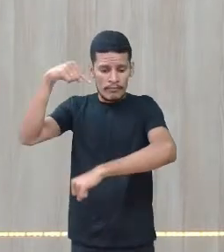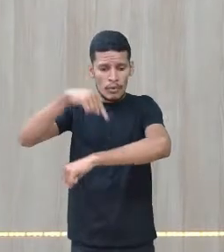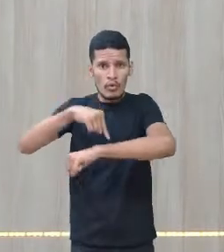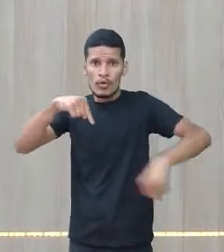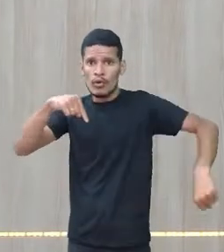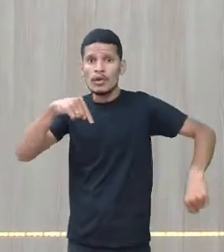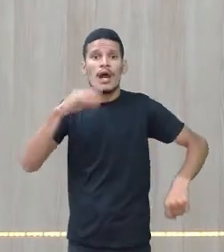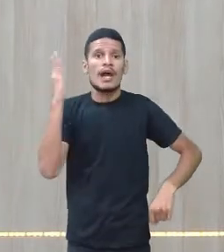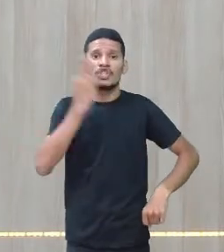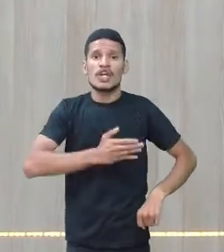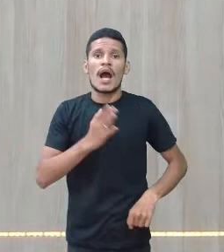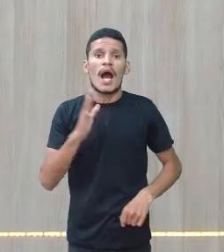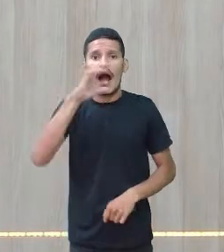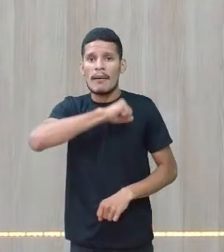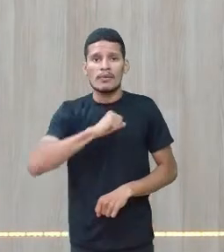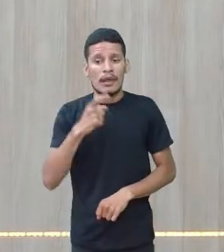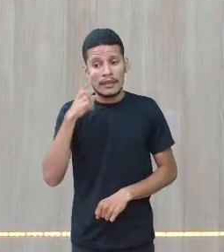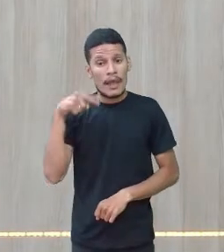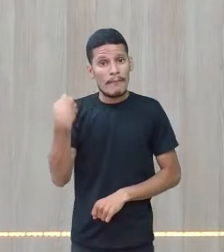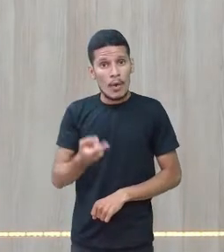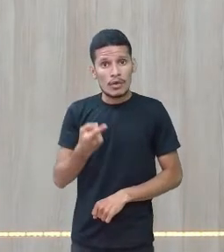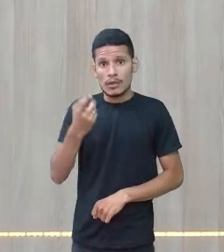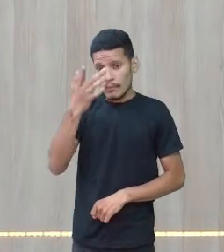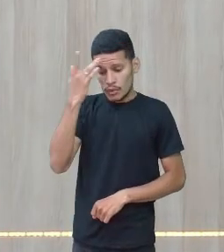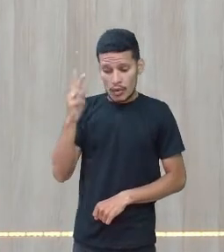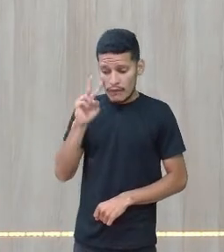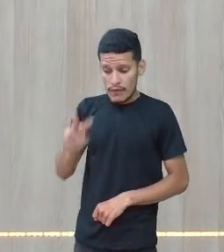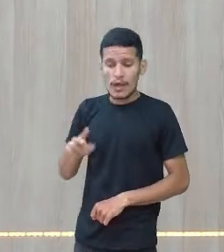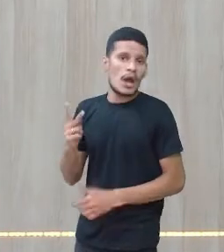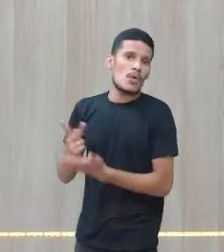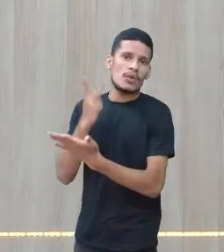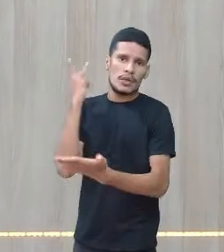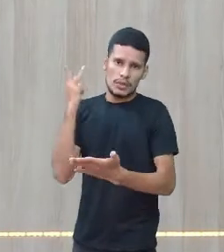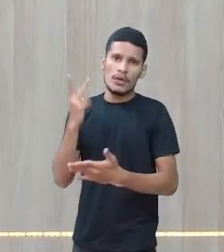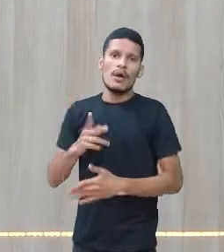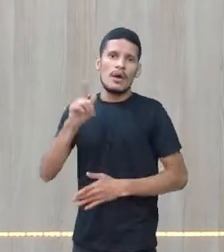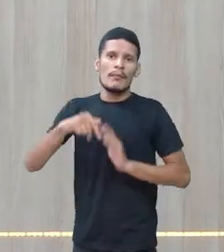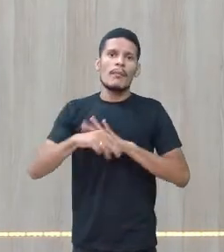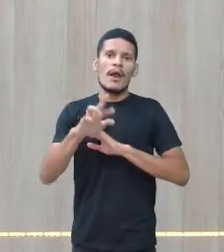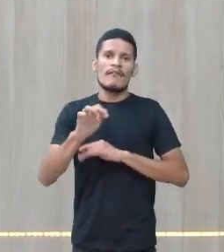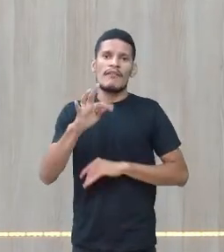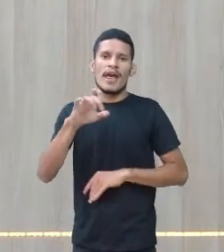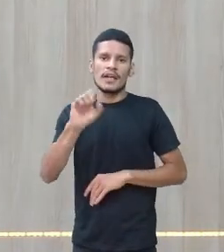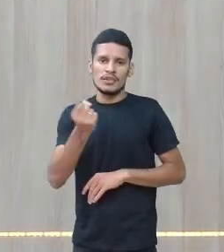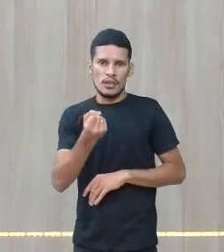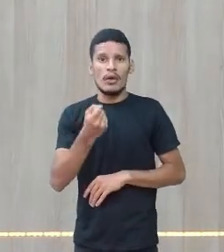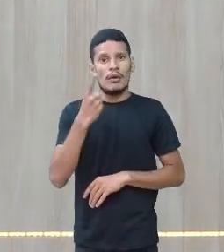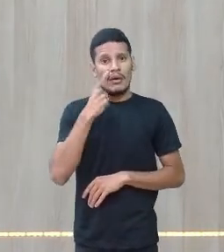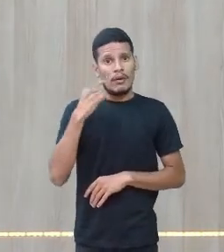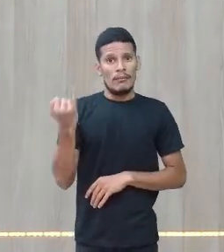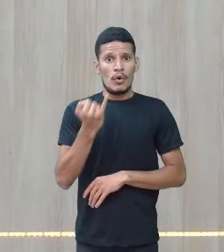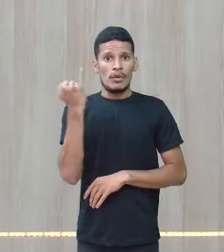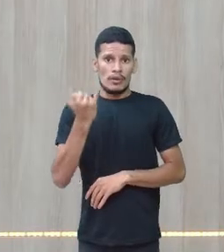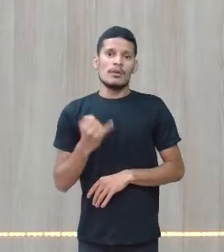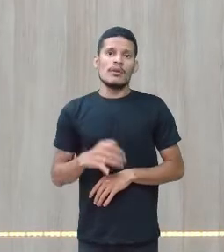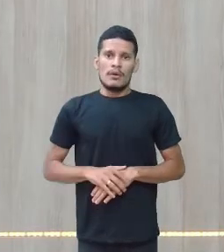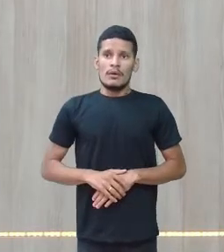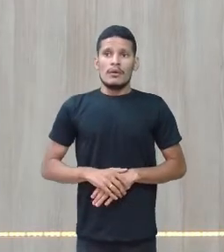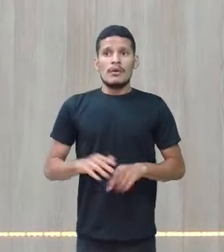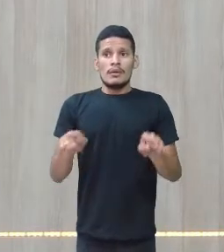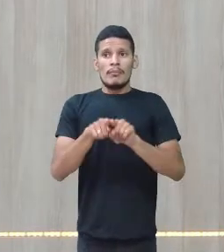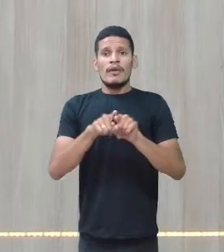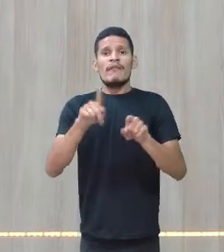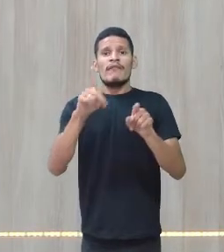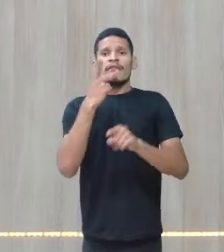você puxa e depois é que você vai olhar o que foi que aconteceu, o seu reflexo. Algo muito importante. E para falar também de